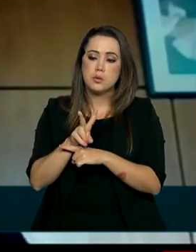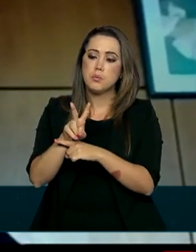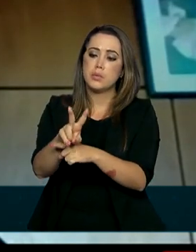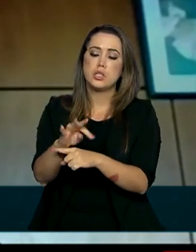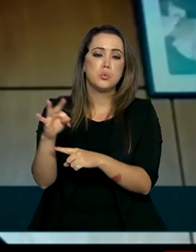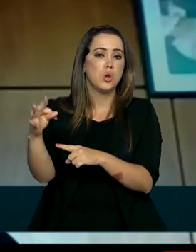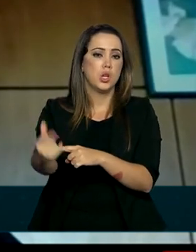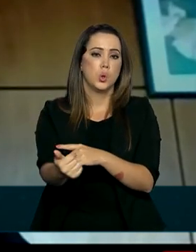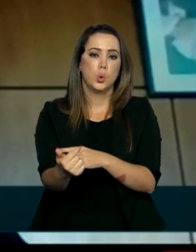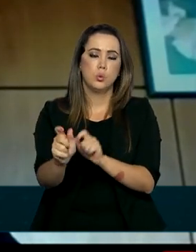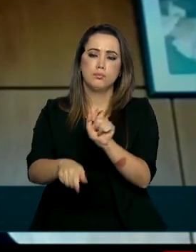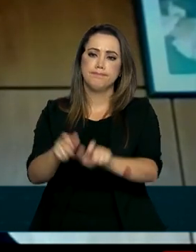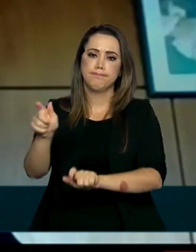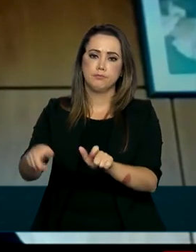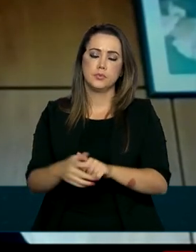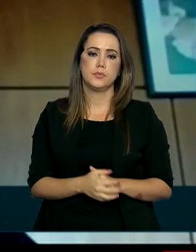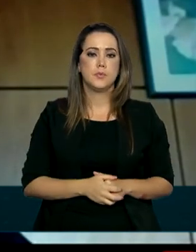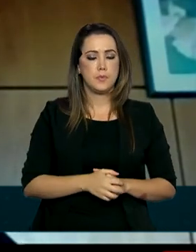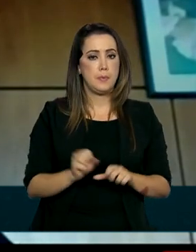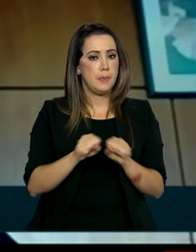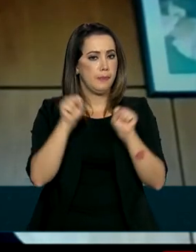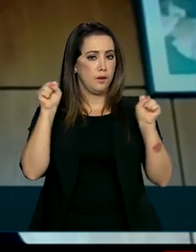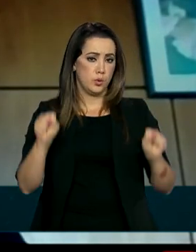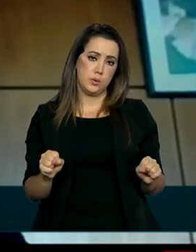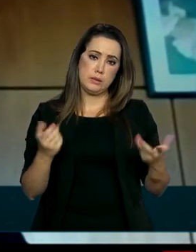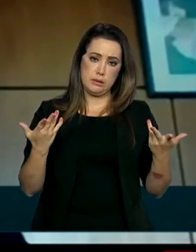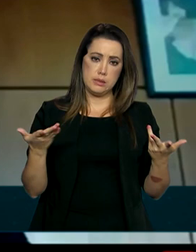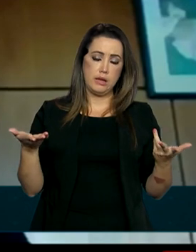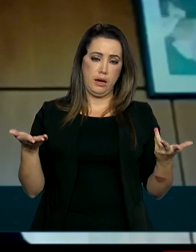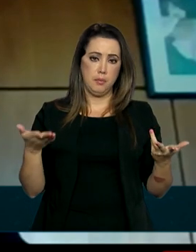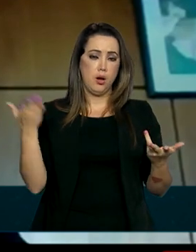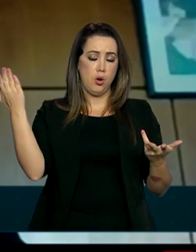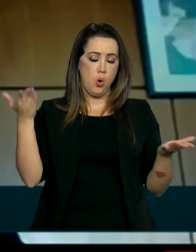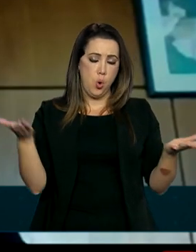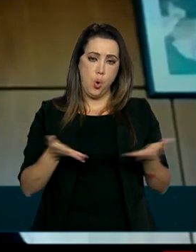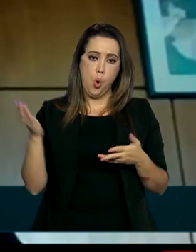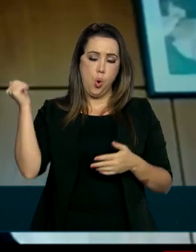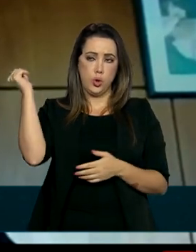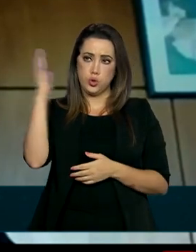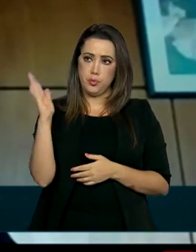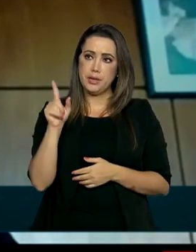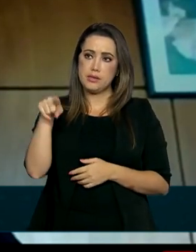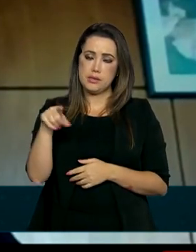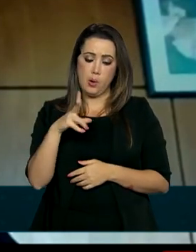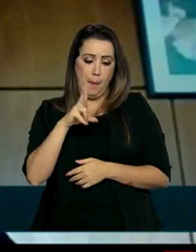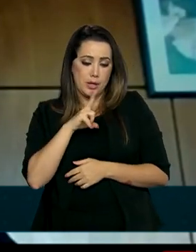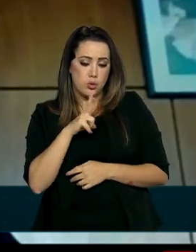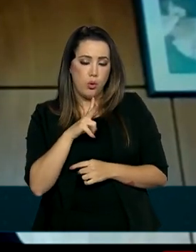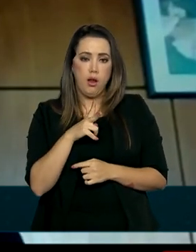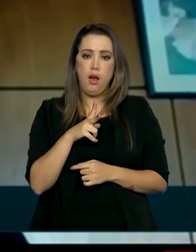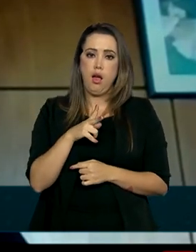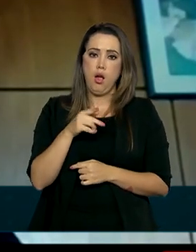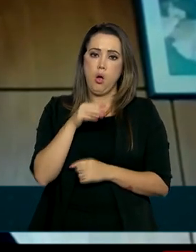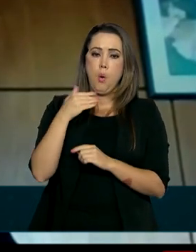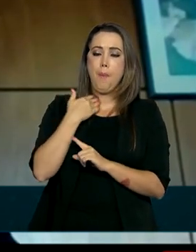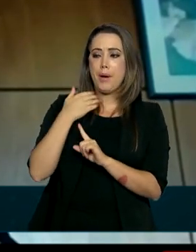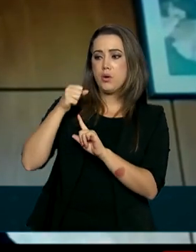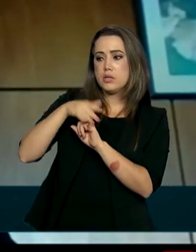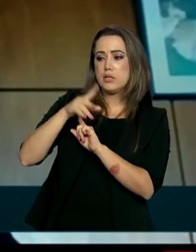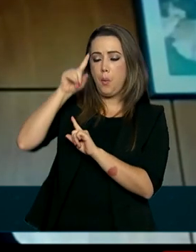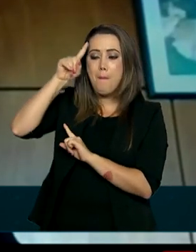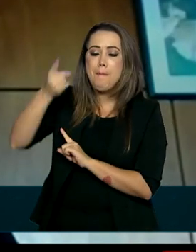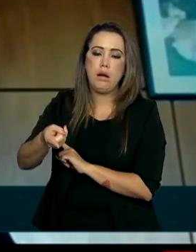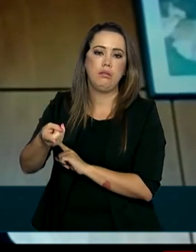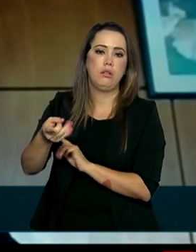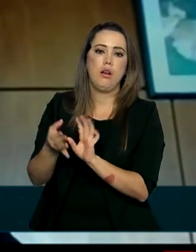O sistema, em grande parte, ele é privado no Brasil e o Banco Central não tem como falar para um banco que você tem que fazer crédito A, B ou C. A gente tem como